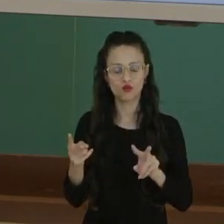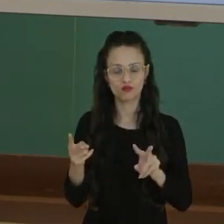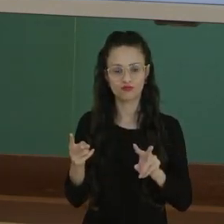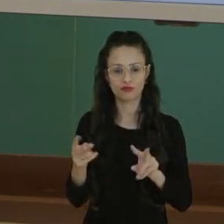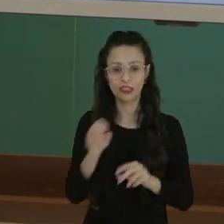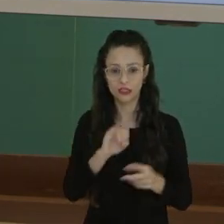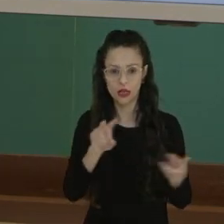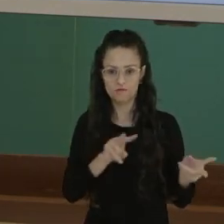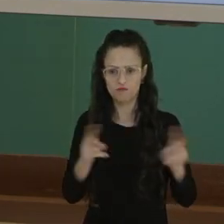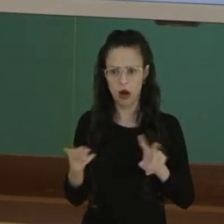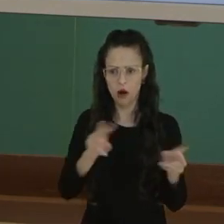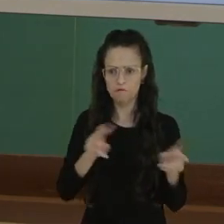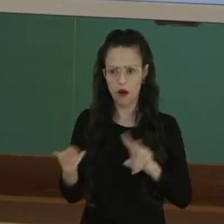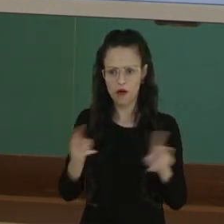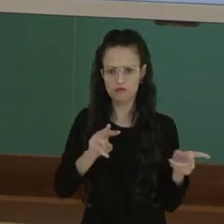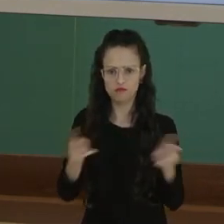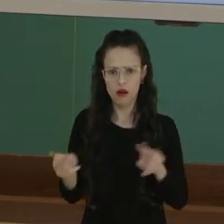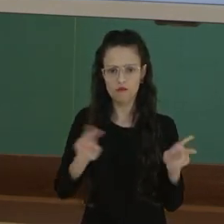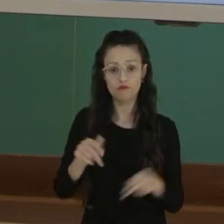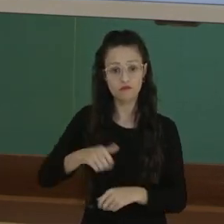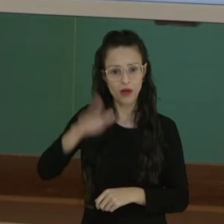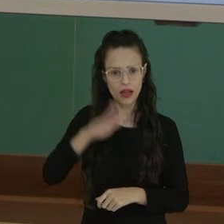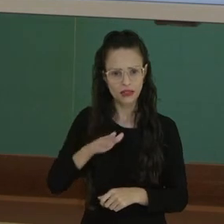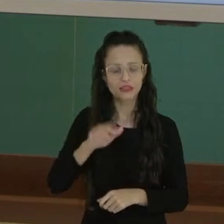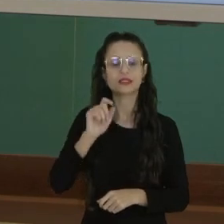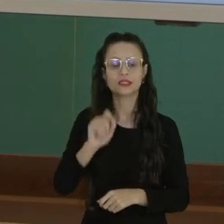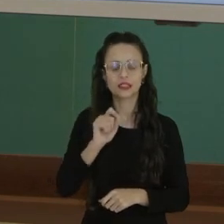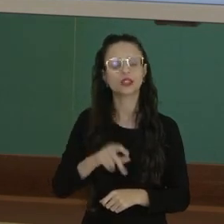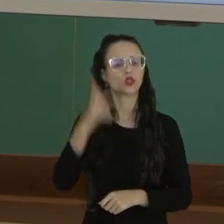mais transformações de energia você tem,